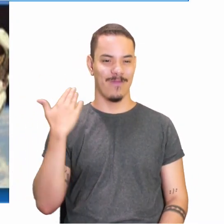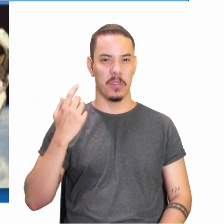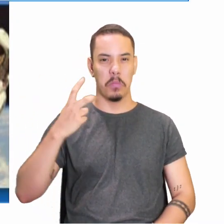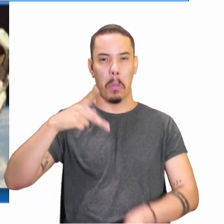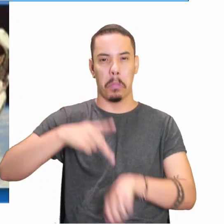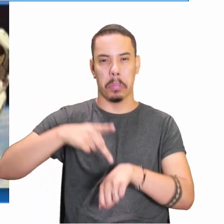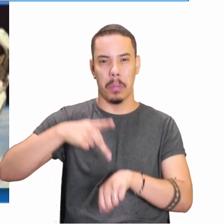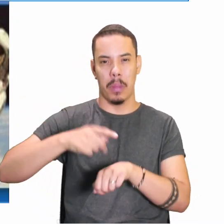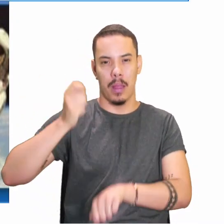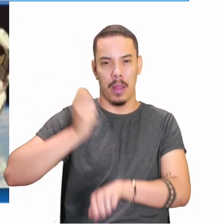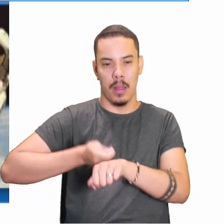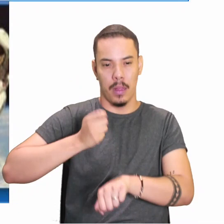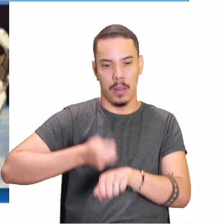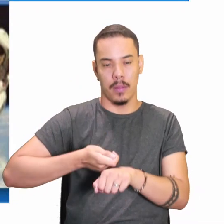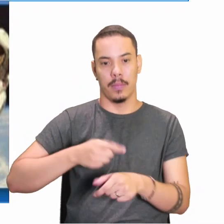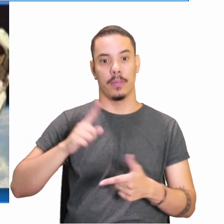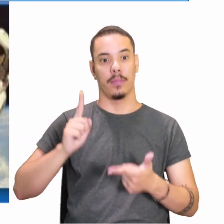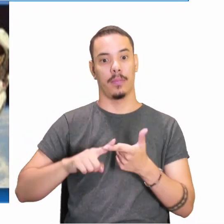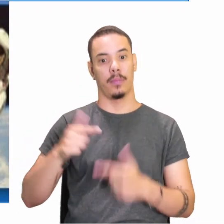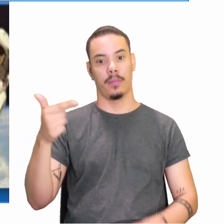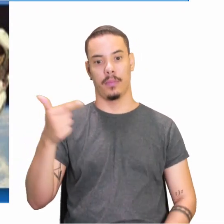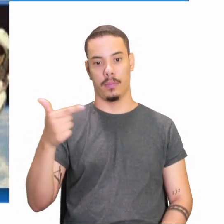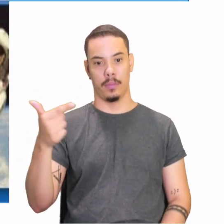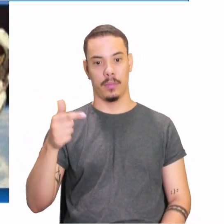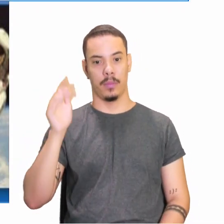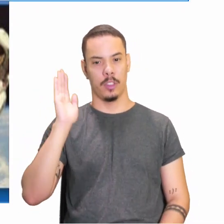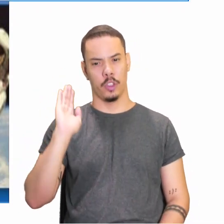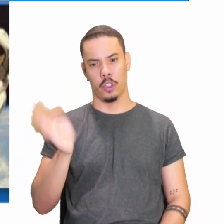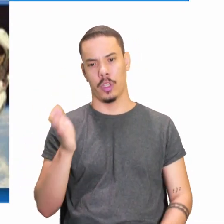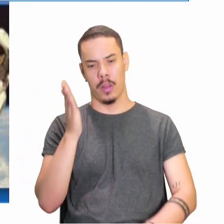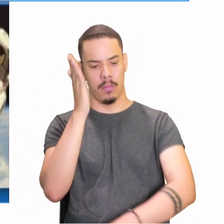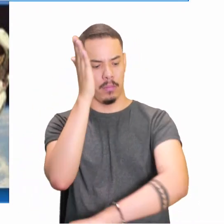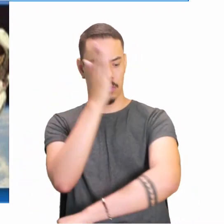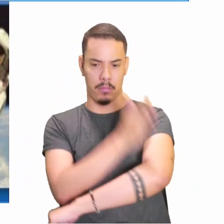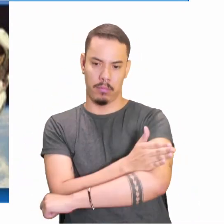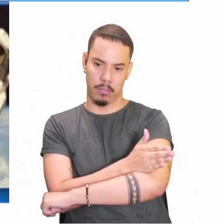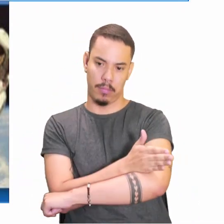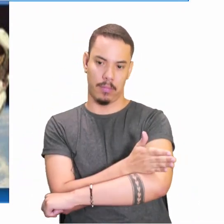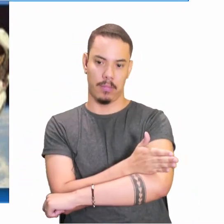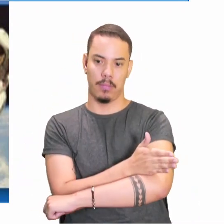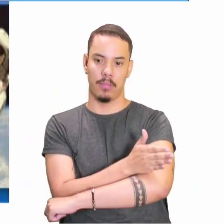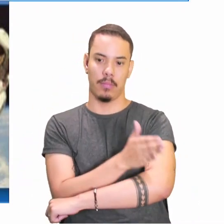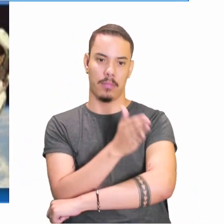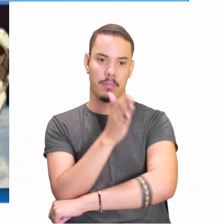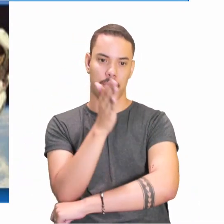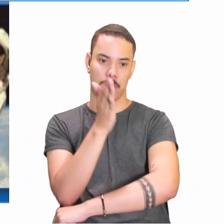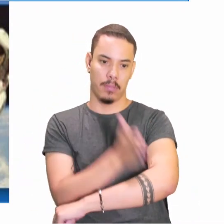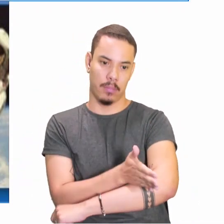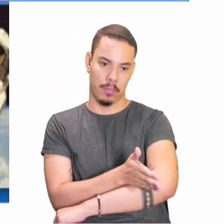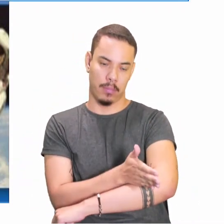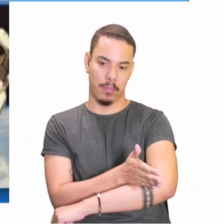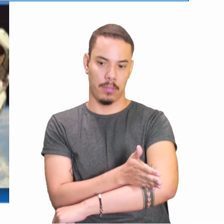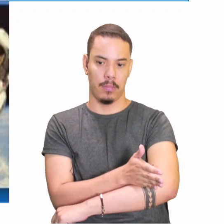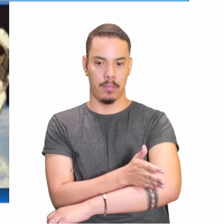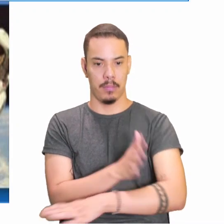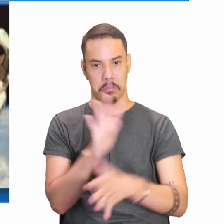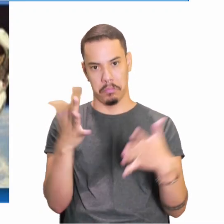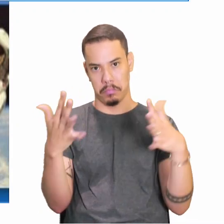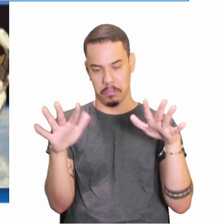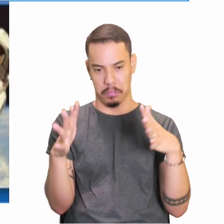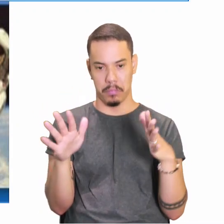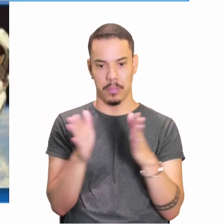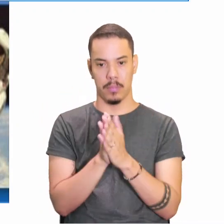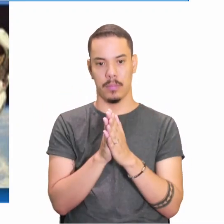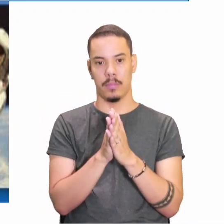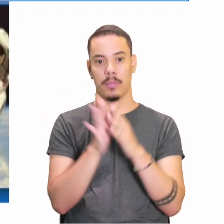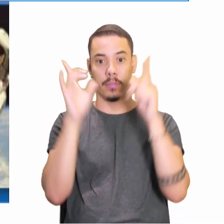aqui no tempo da Idade Média, vamos supor assim também, e a